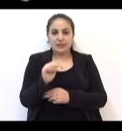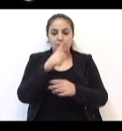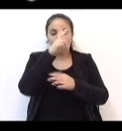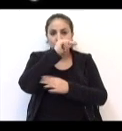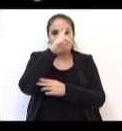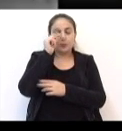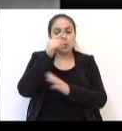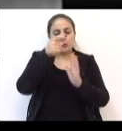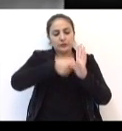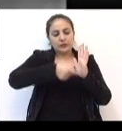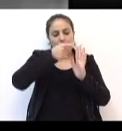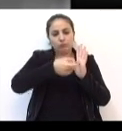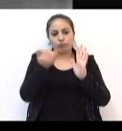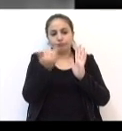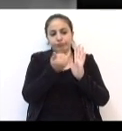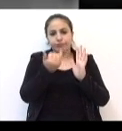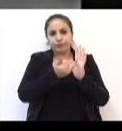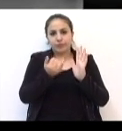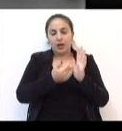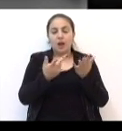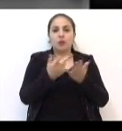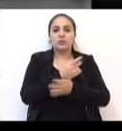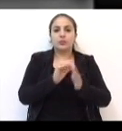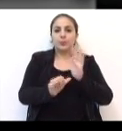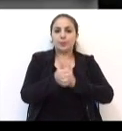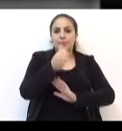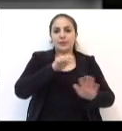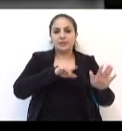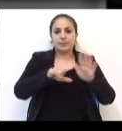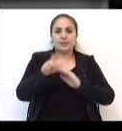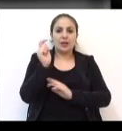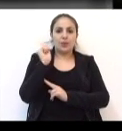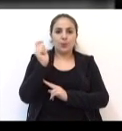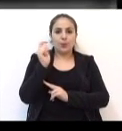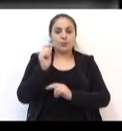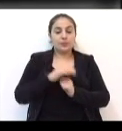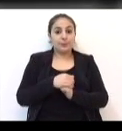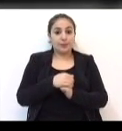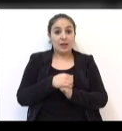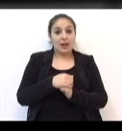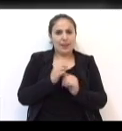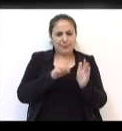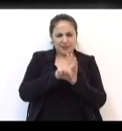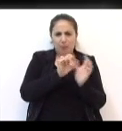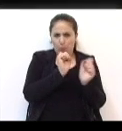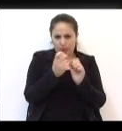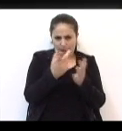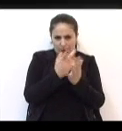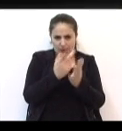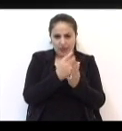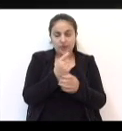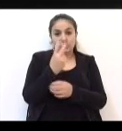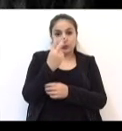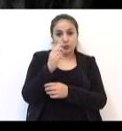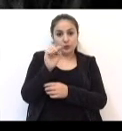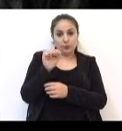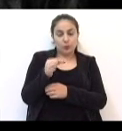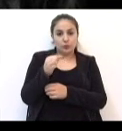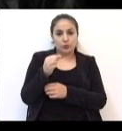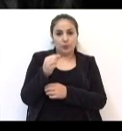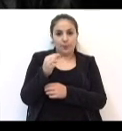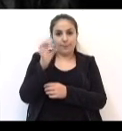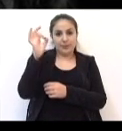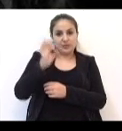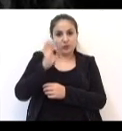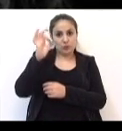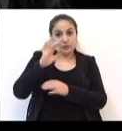coleta de dados aconteceu na primeira semana de agosto. A margem de erro é de 2 pontos percentuais para mais